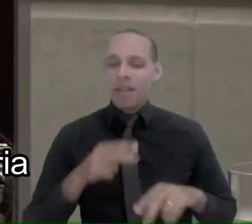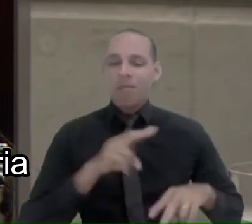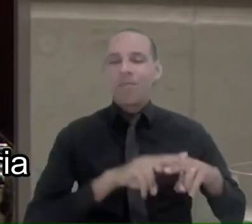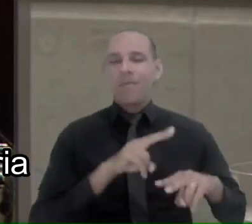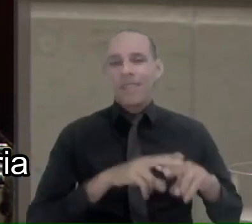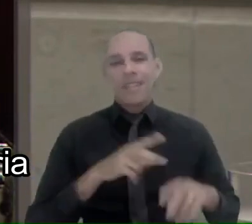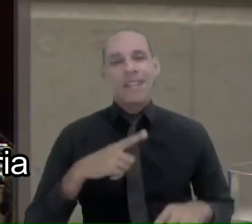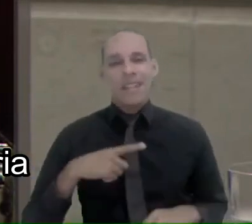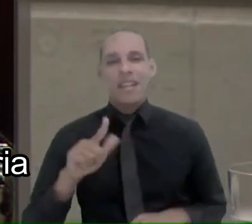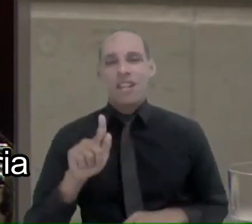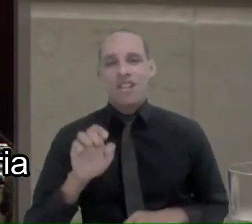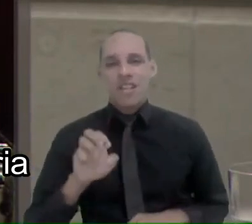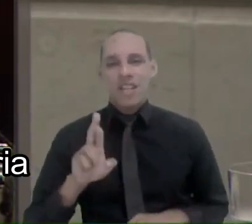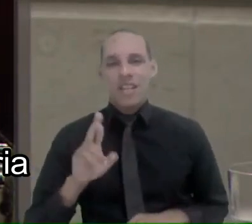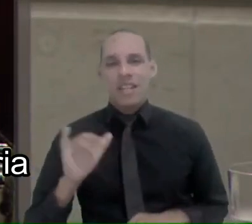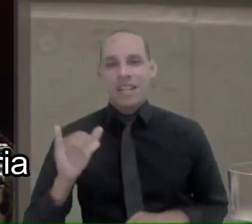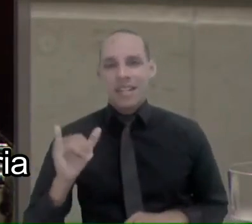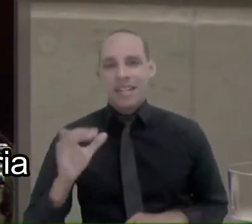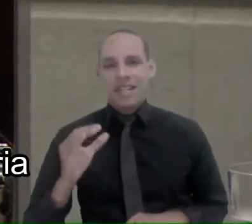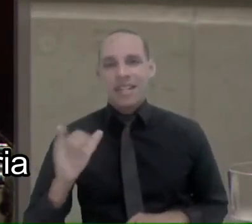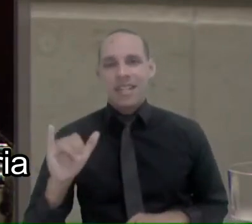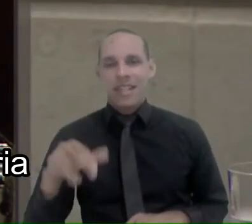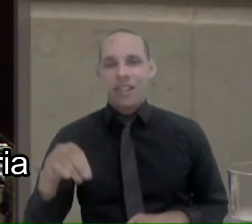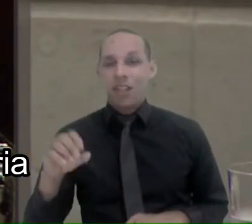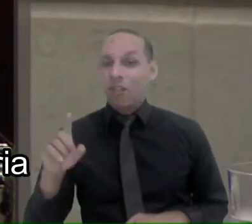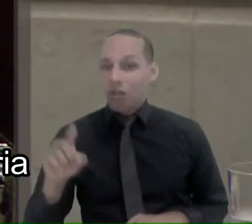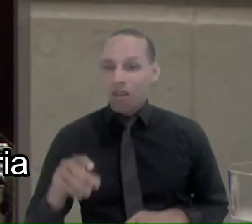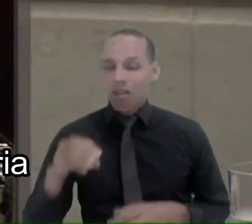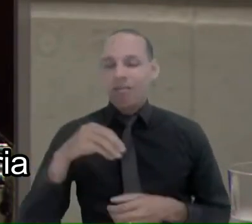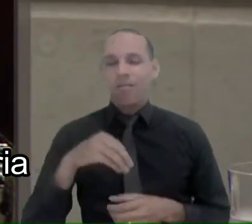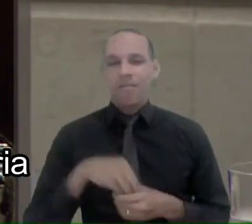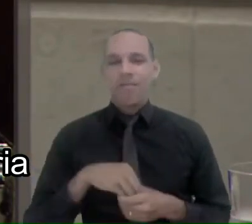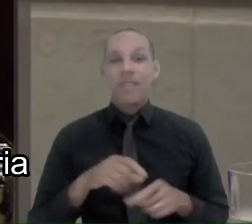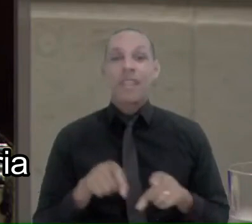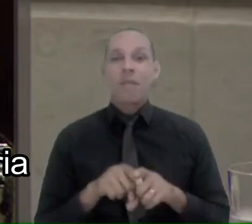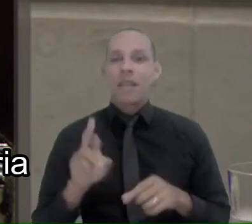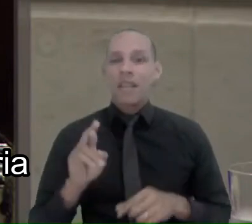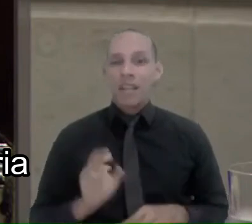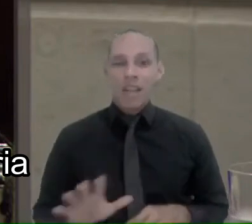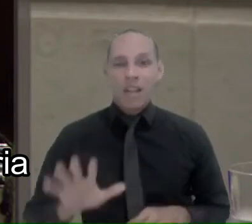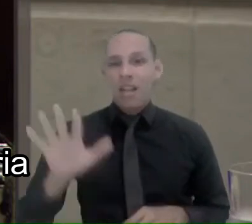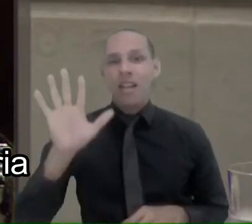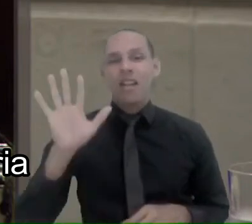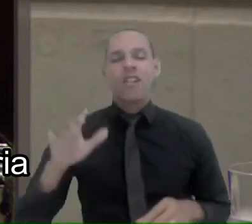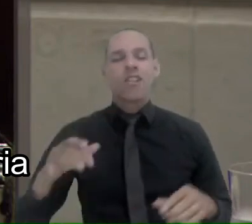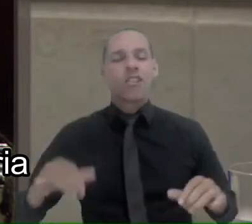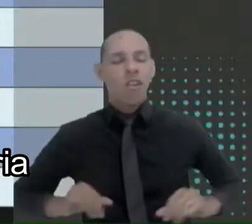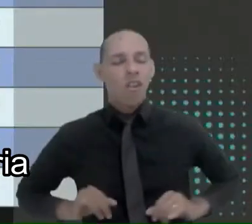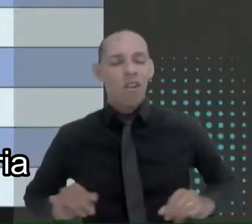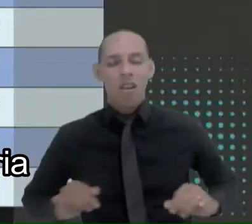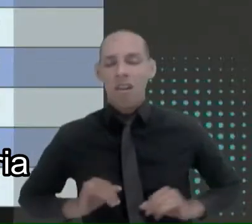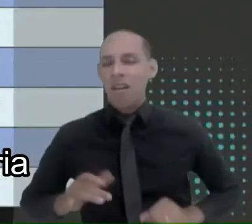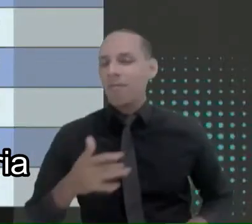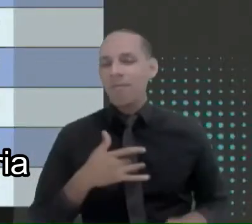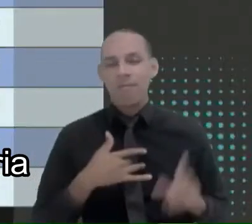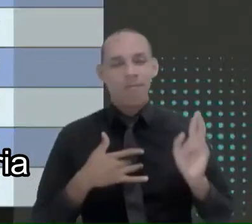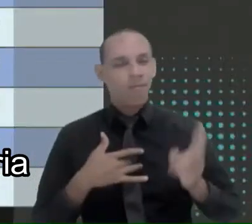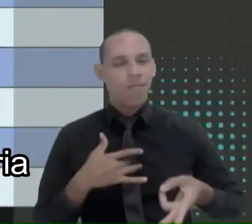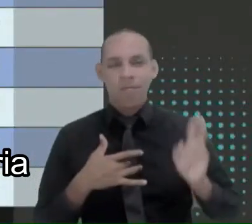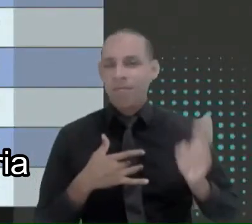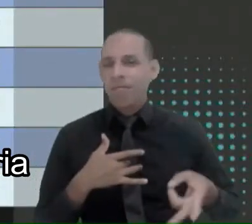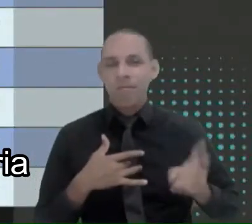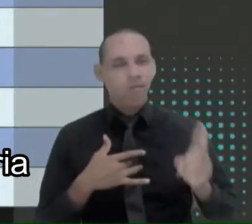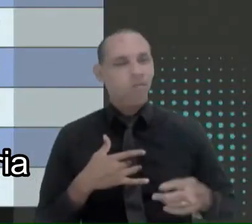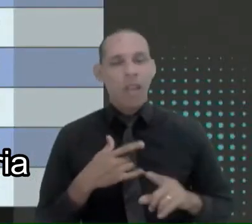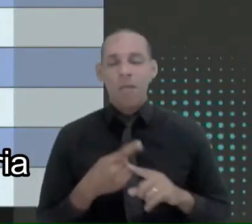Jericinó no seu território. A Rocinha, que historicamente sofre com a tuberculose, principalmente pelas